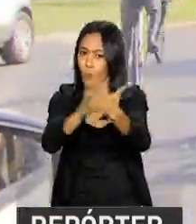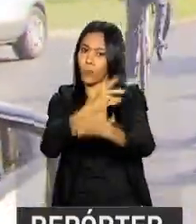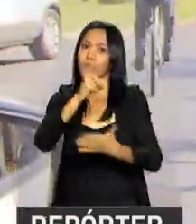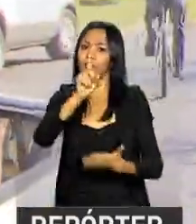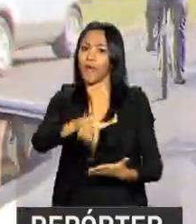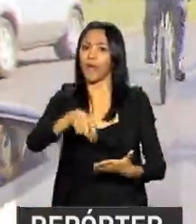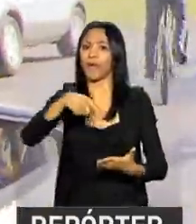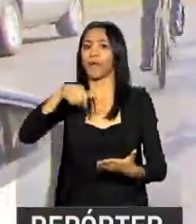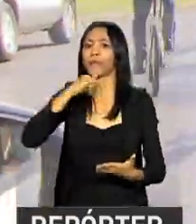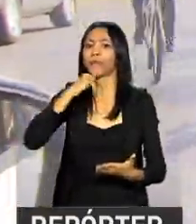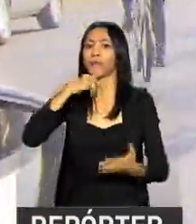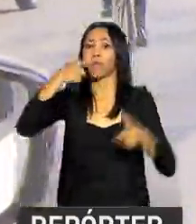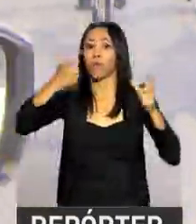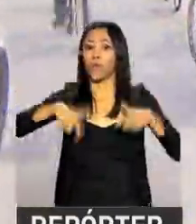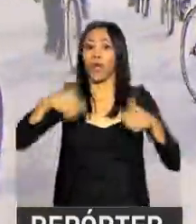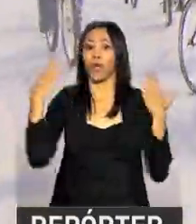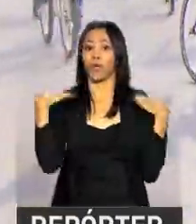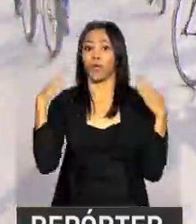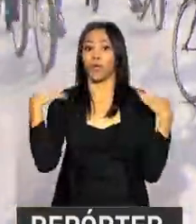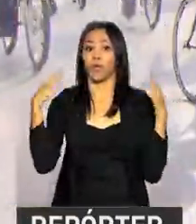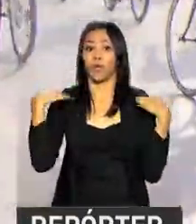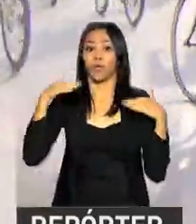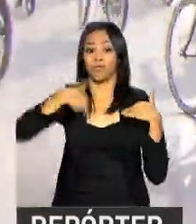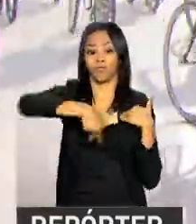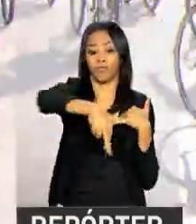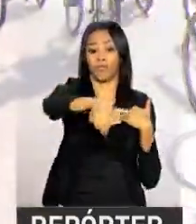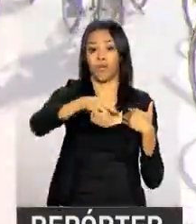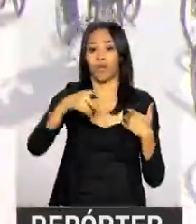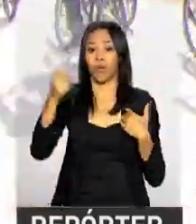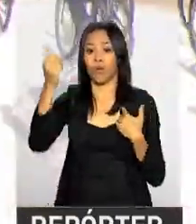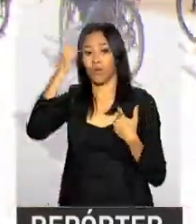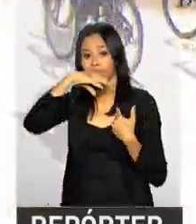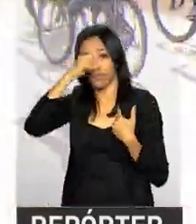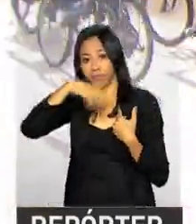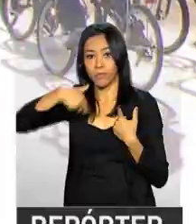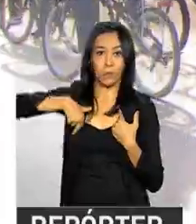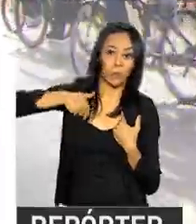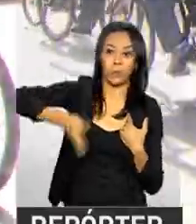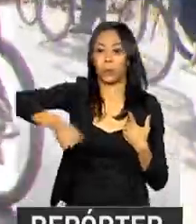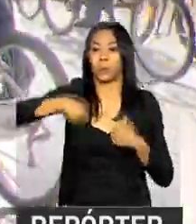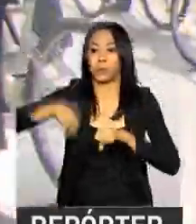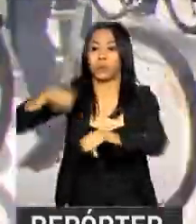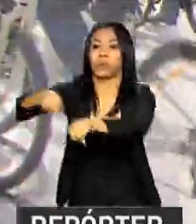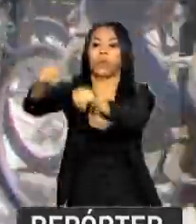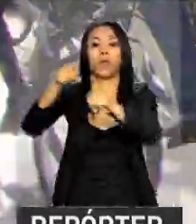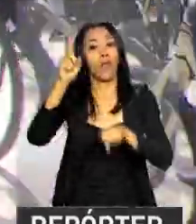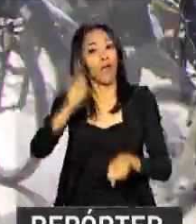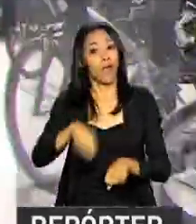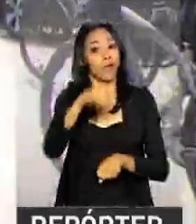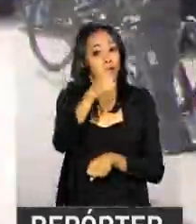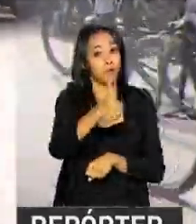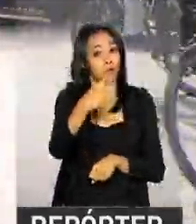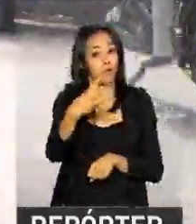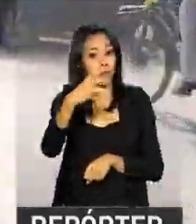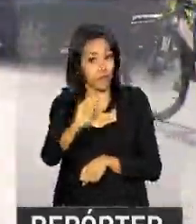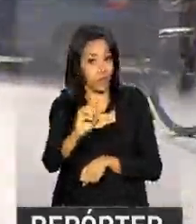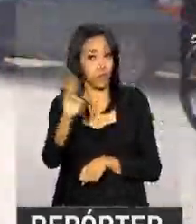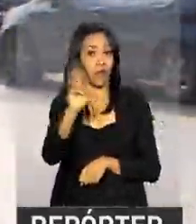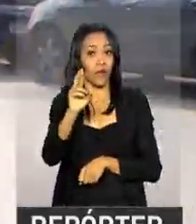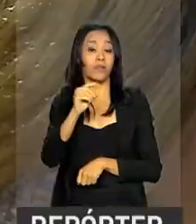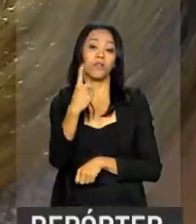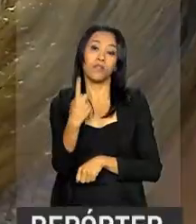circular pelos passeios ou guiar de forma agressiva a multa nesses casos é de 130 reais e dezesseis